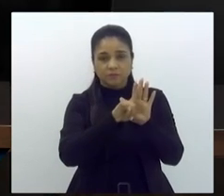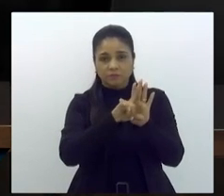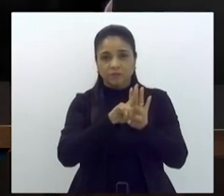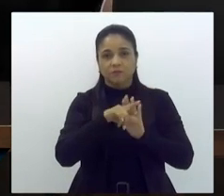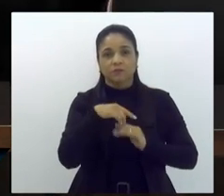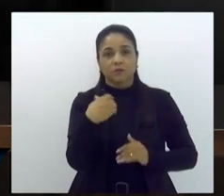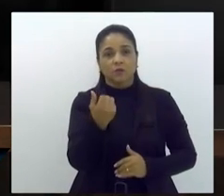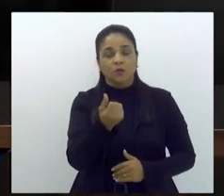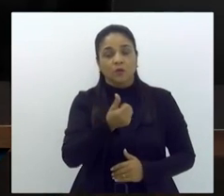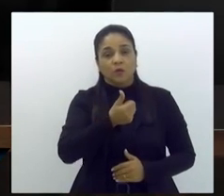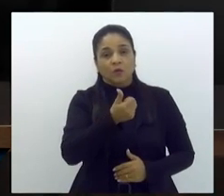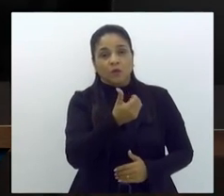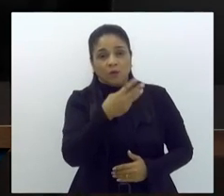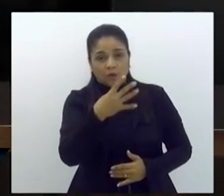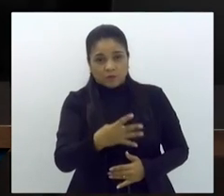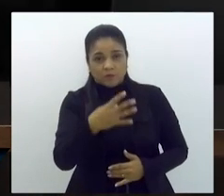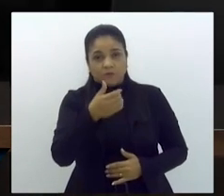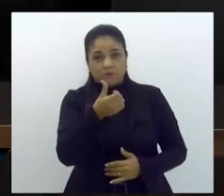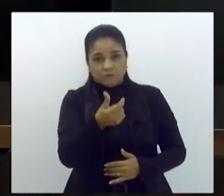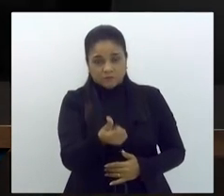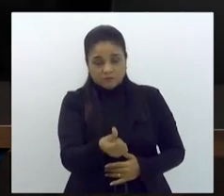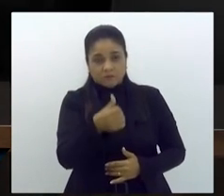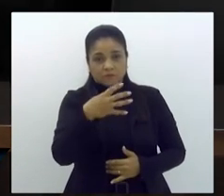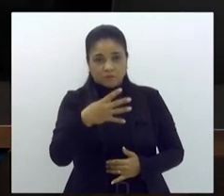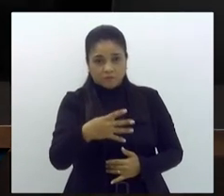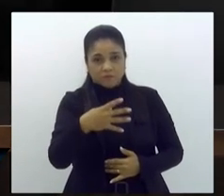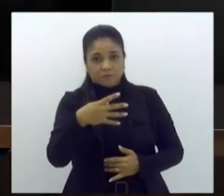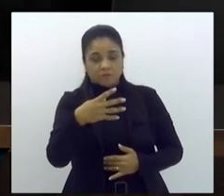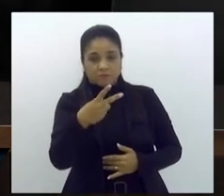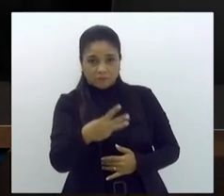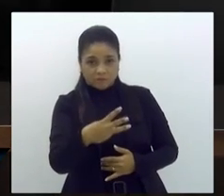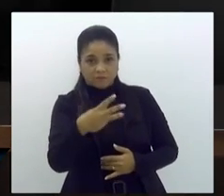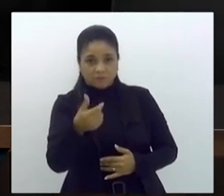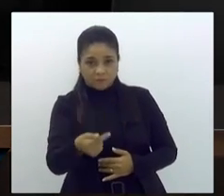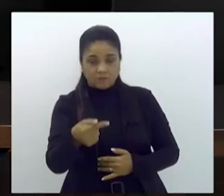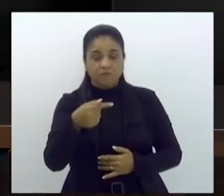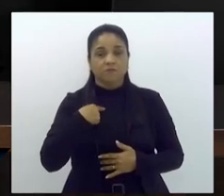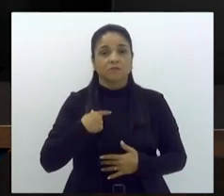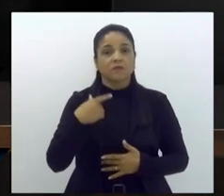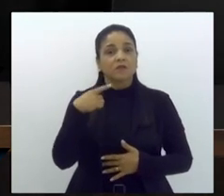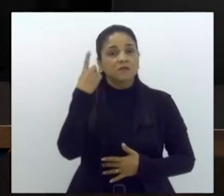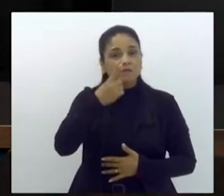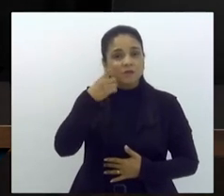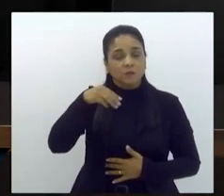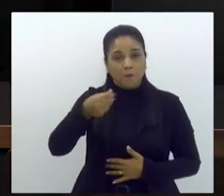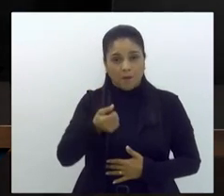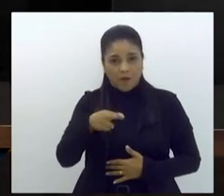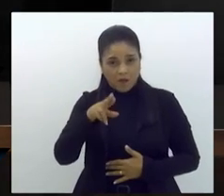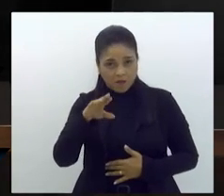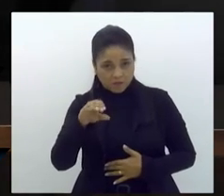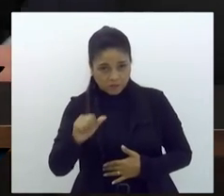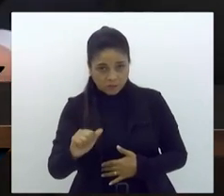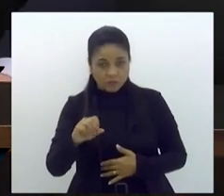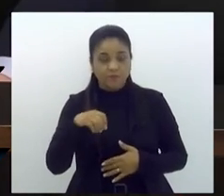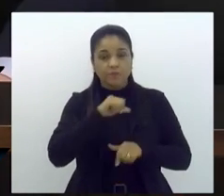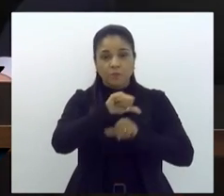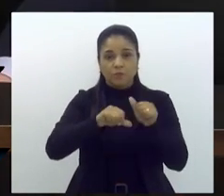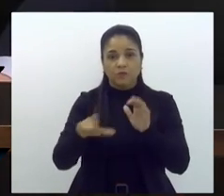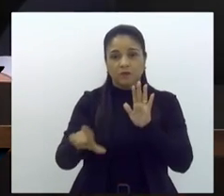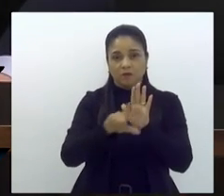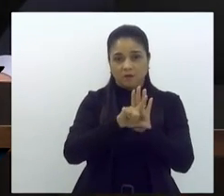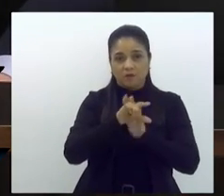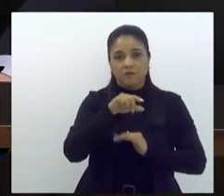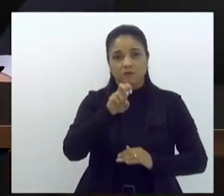lei número 4.687 2021 de autoria Deputado Márcio Gualberto que altera a lei número